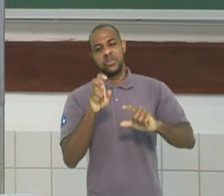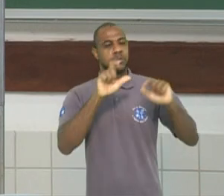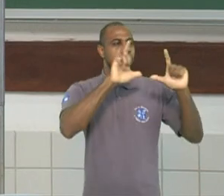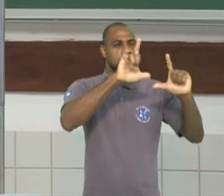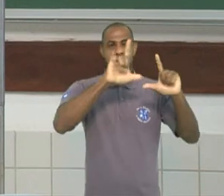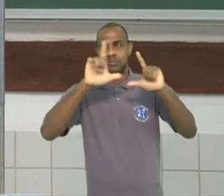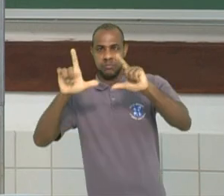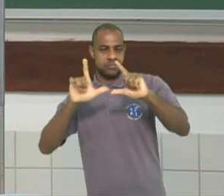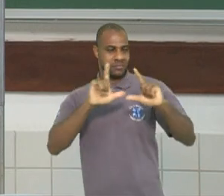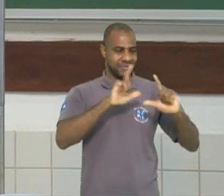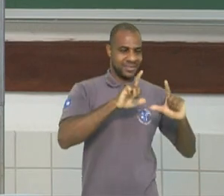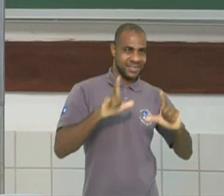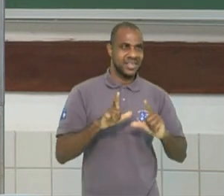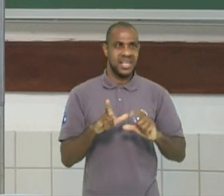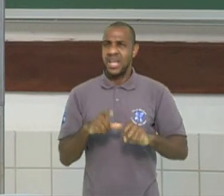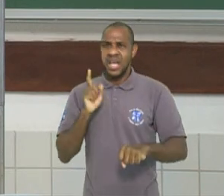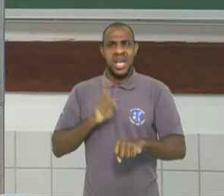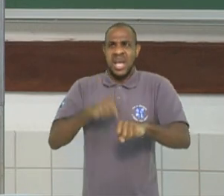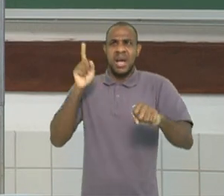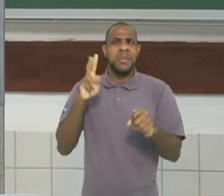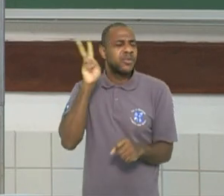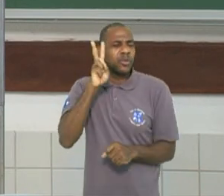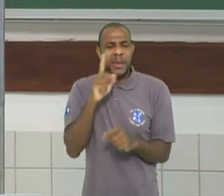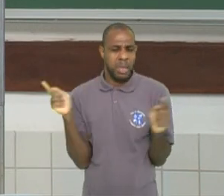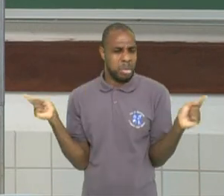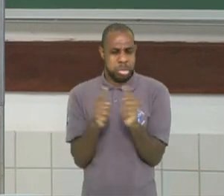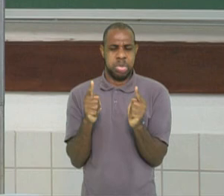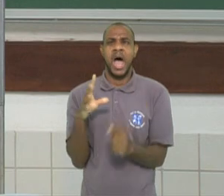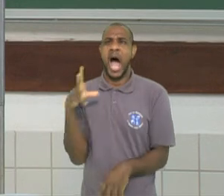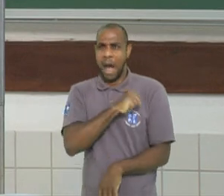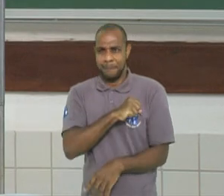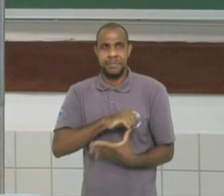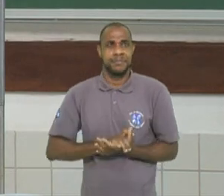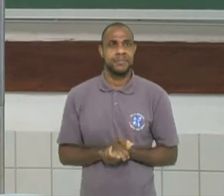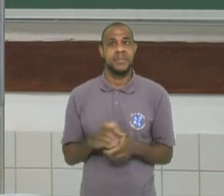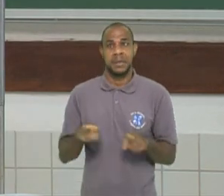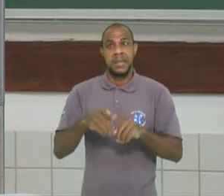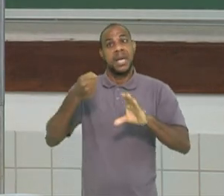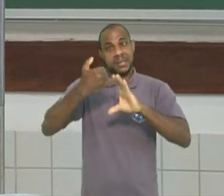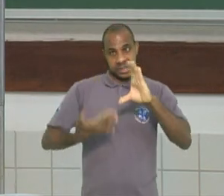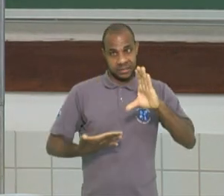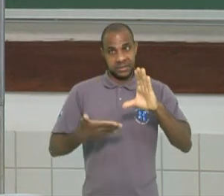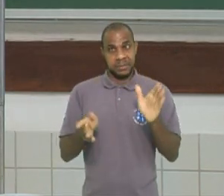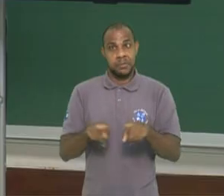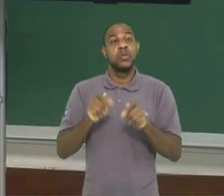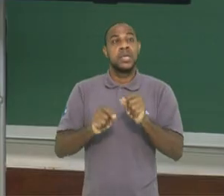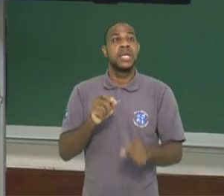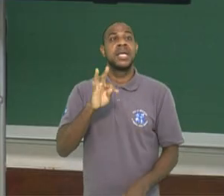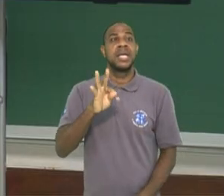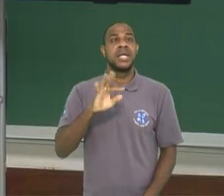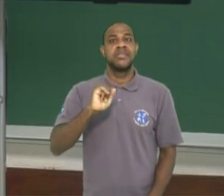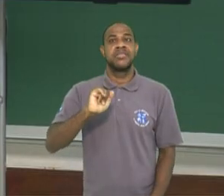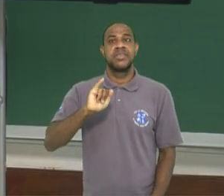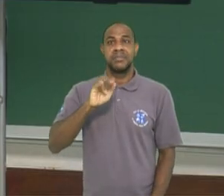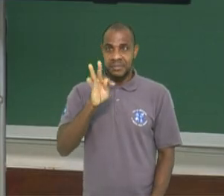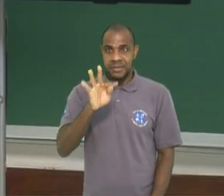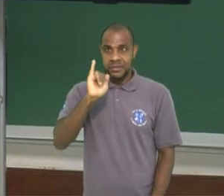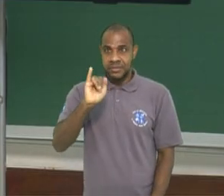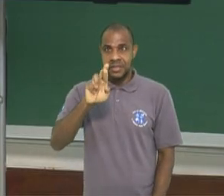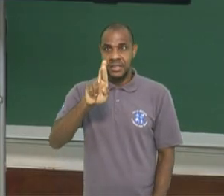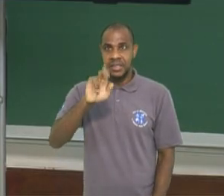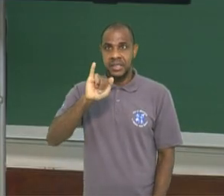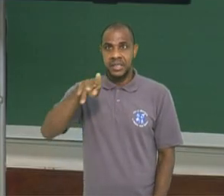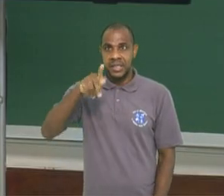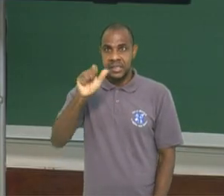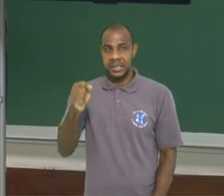ali que é uma história muito diminuta uma história bem curtinha tá esse a outra característica das tirinhas e a gente tem aqui também os